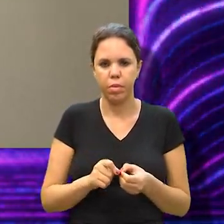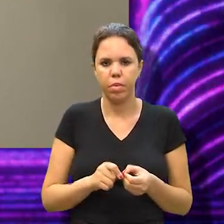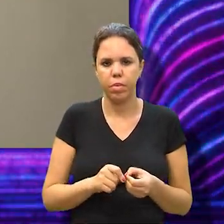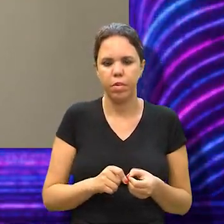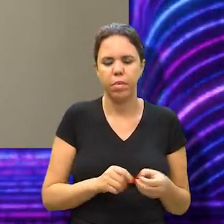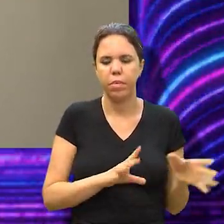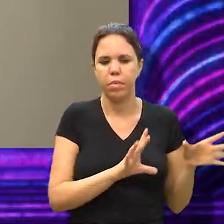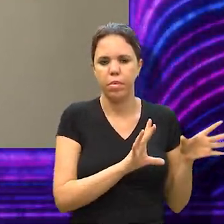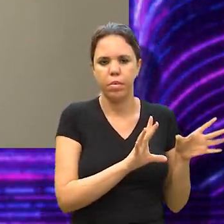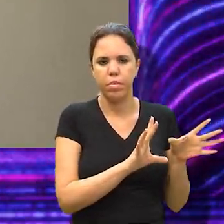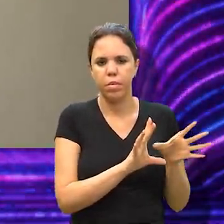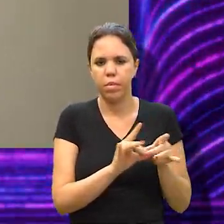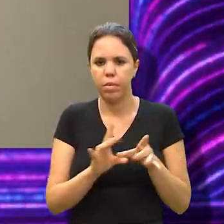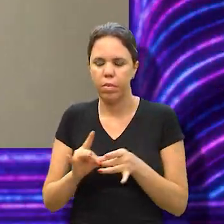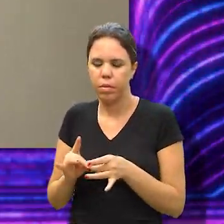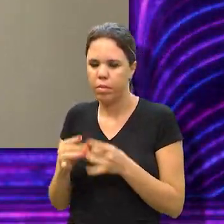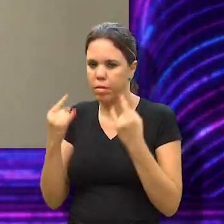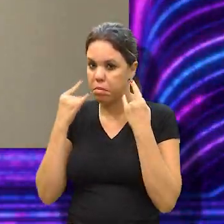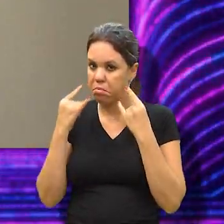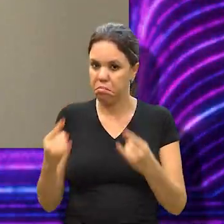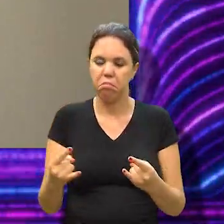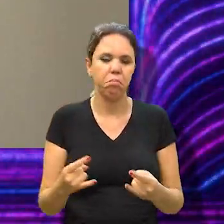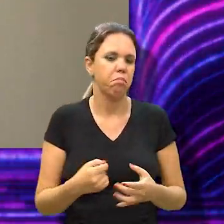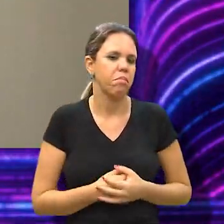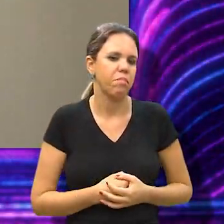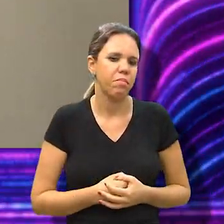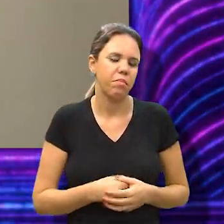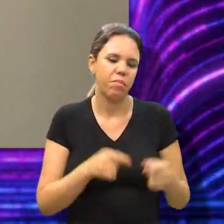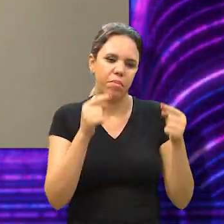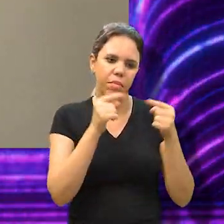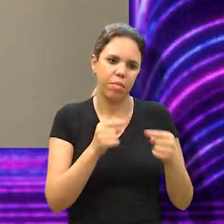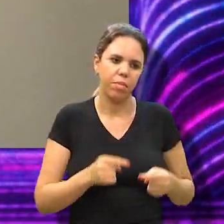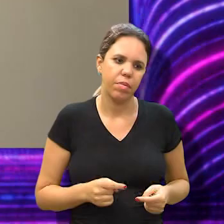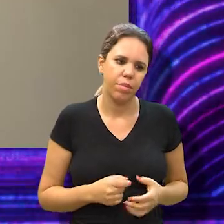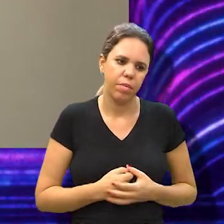aqueles ganchos que amarram a gente tão bem